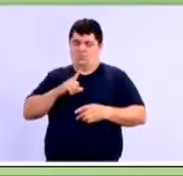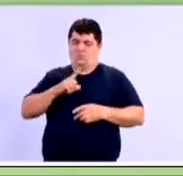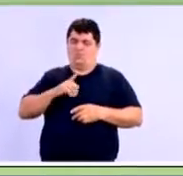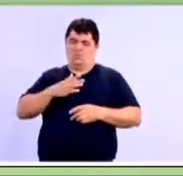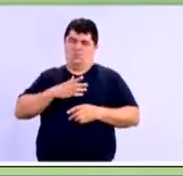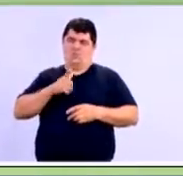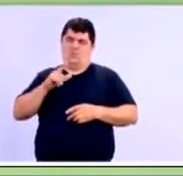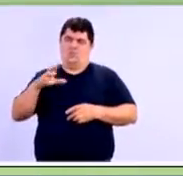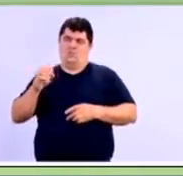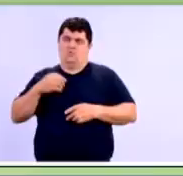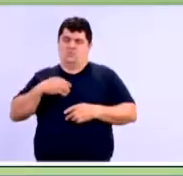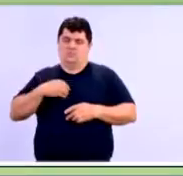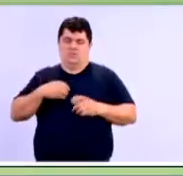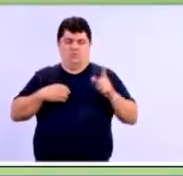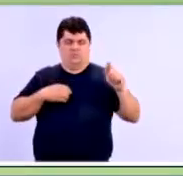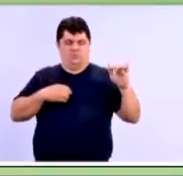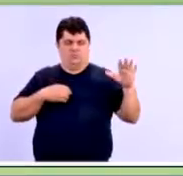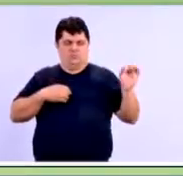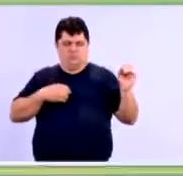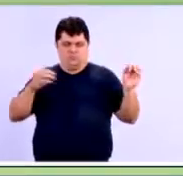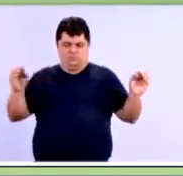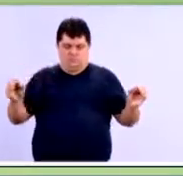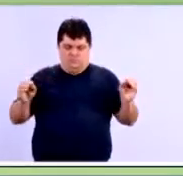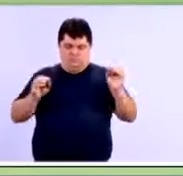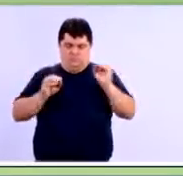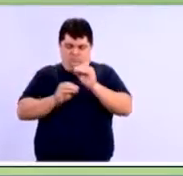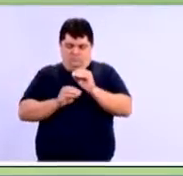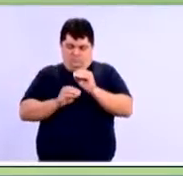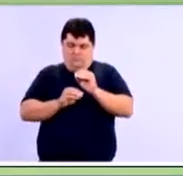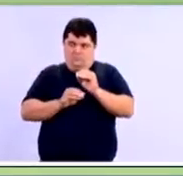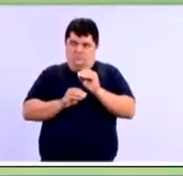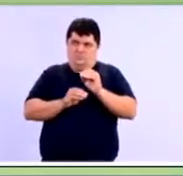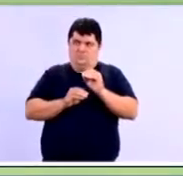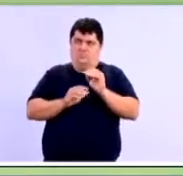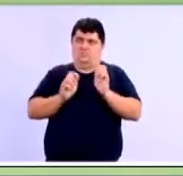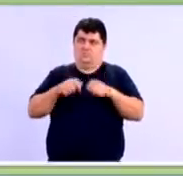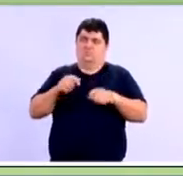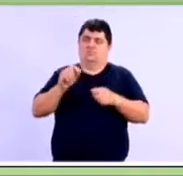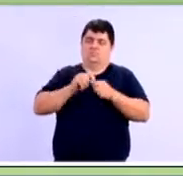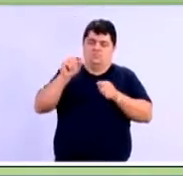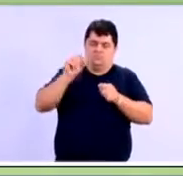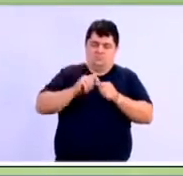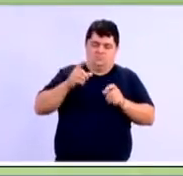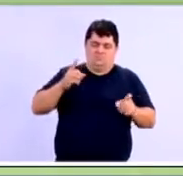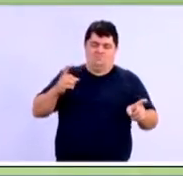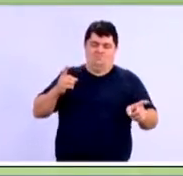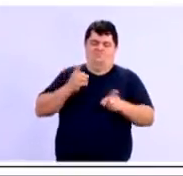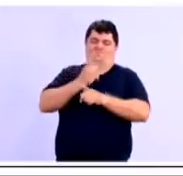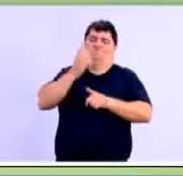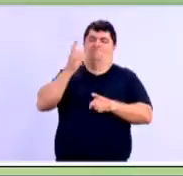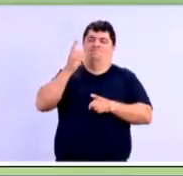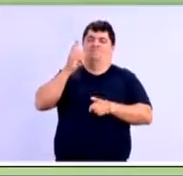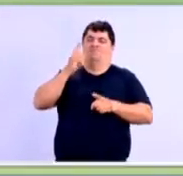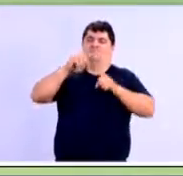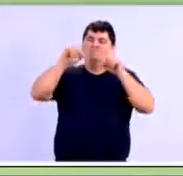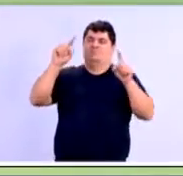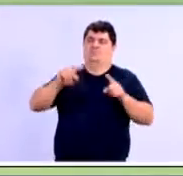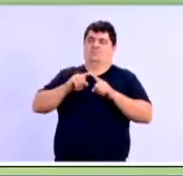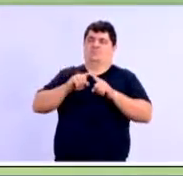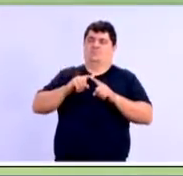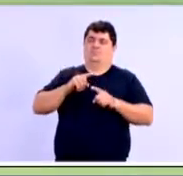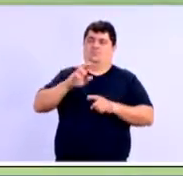Se eu pego o meu giro, eu vou achar o meu retorno. Podemos estabelecer na seguinte fórmula. Que fórmula é